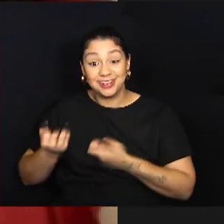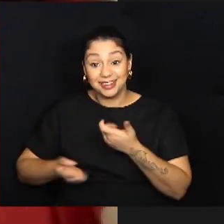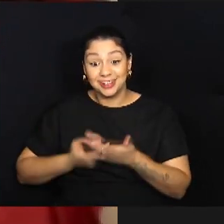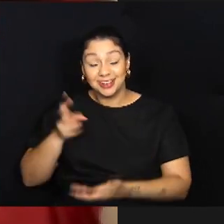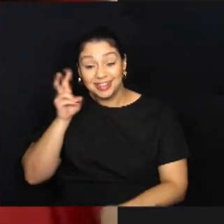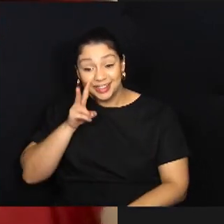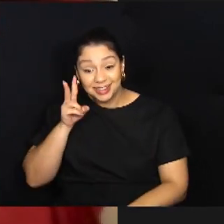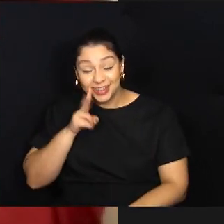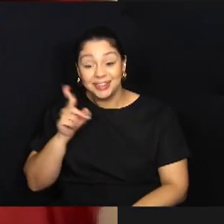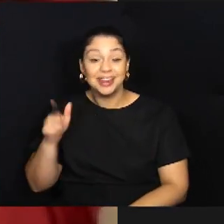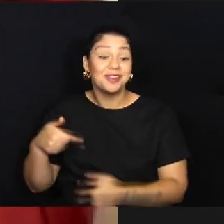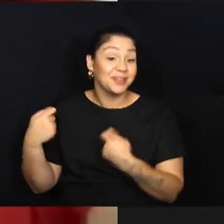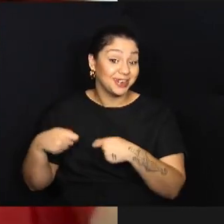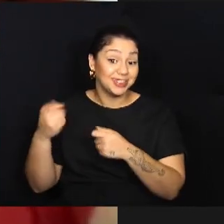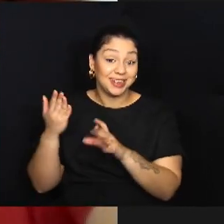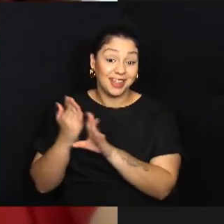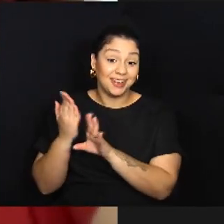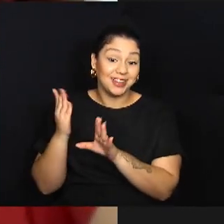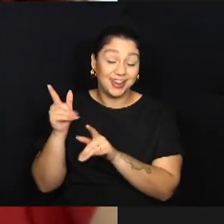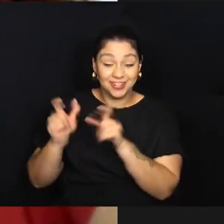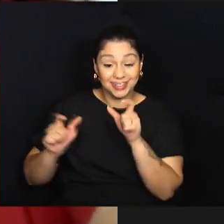brinco, vamos achar alguém mais novo.